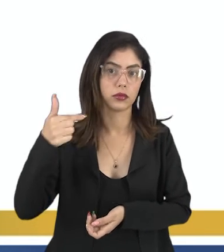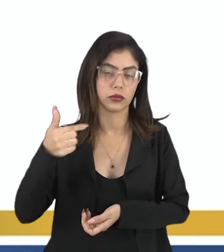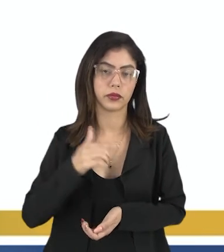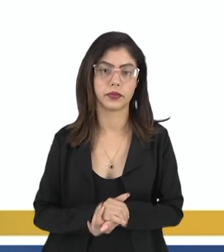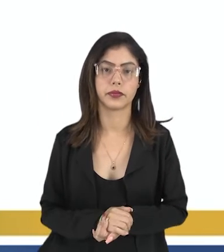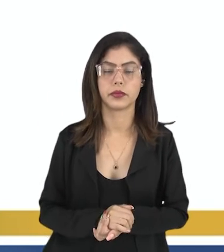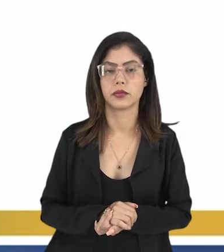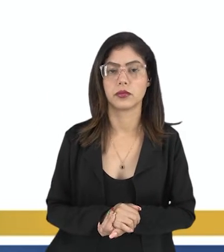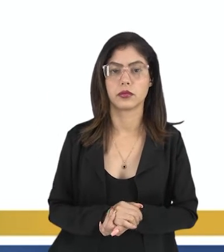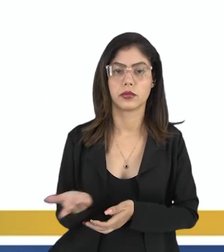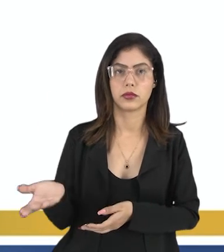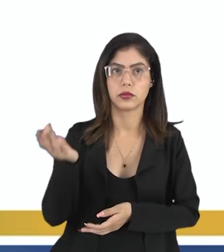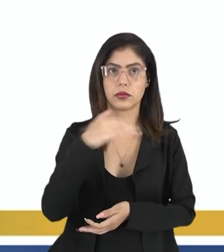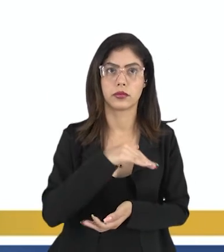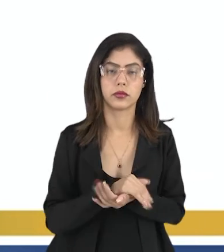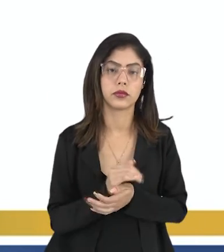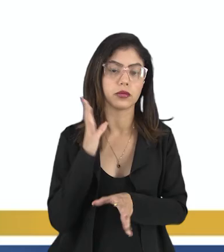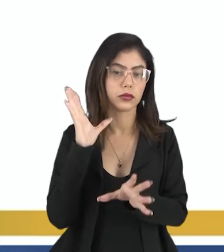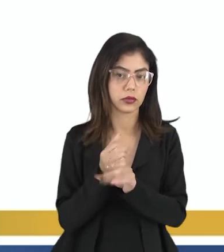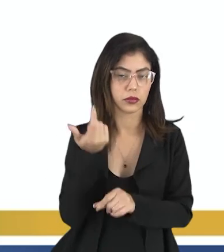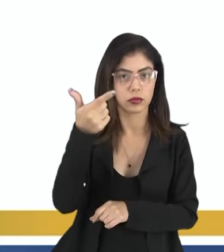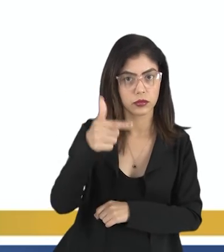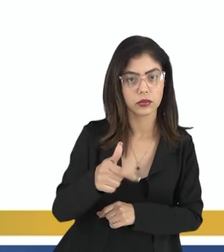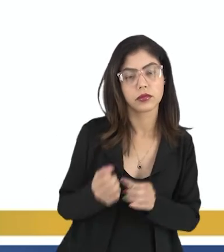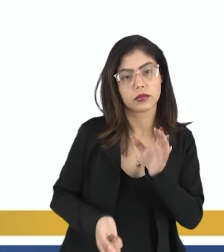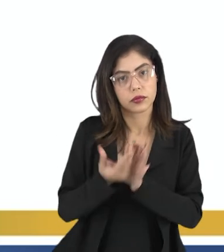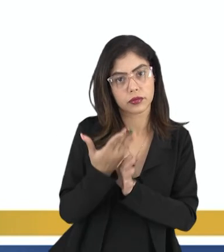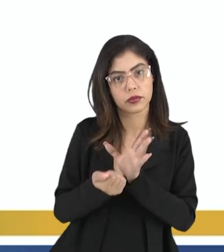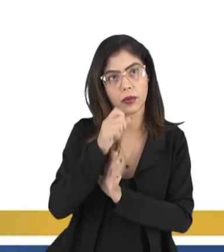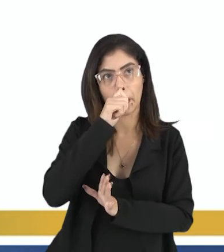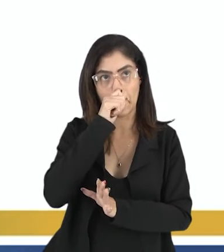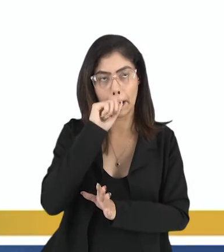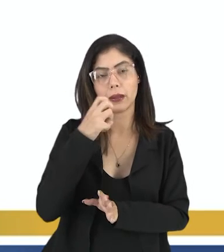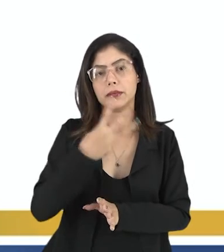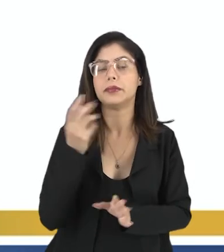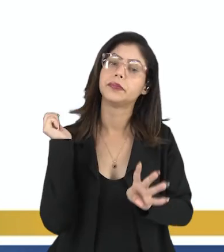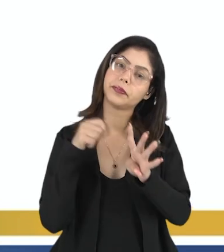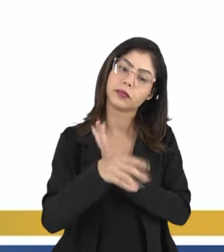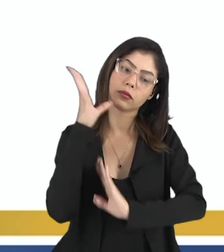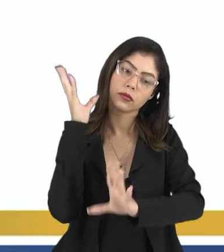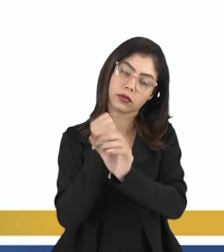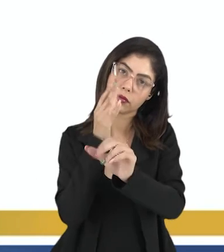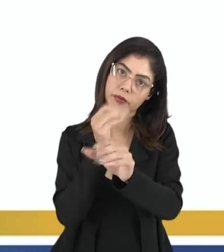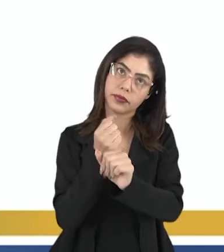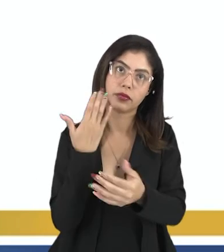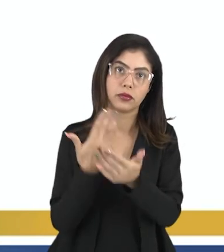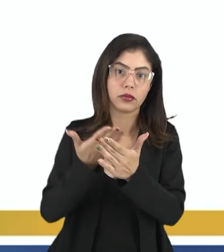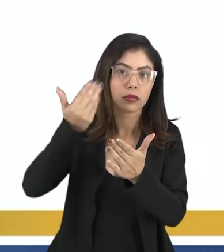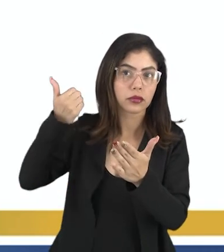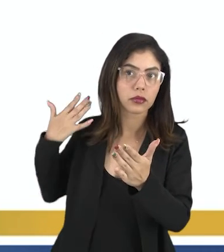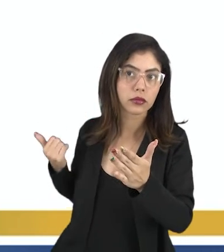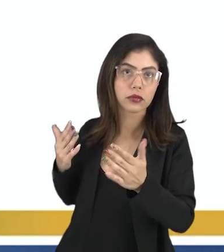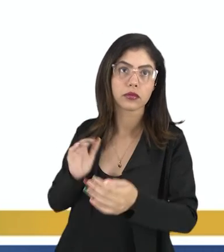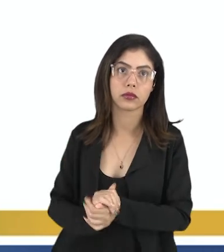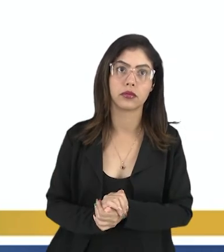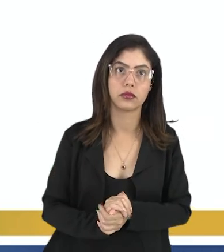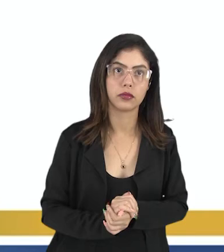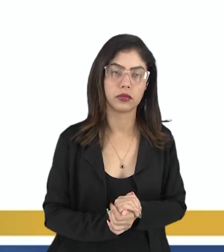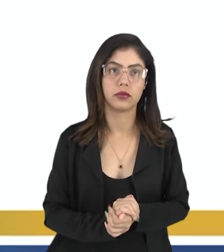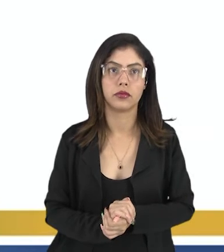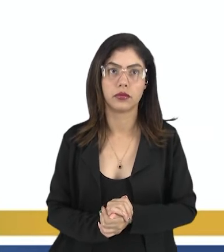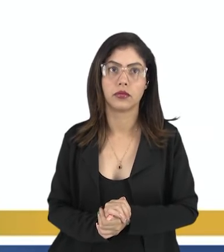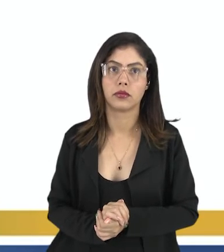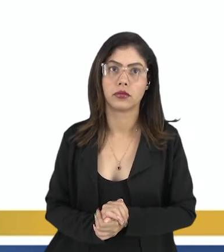832,32. Vamos pegar novamente esse juro produzido do terceiro mês e somar o montante anterior. Então, nesse